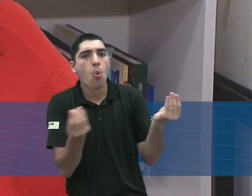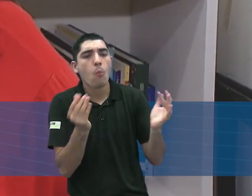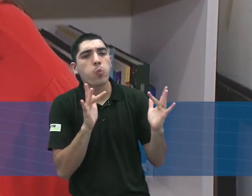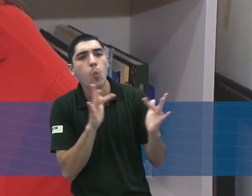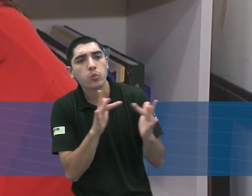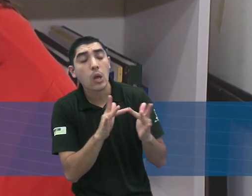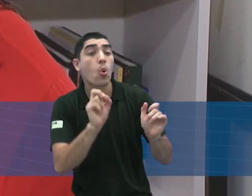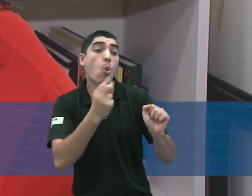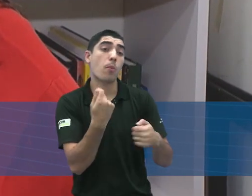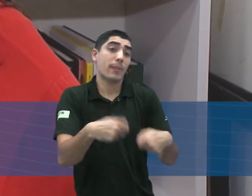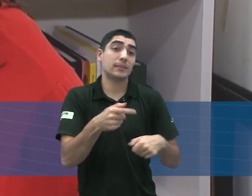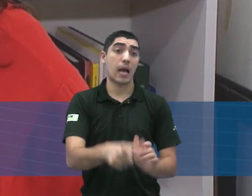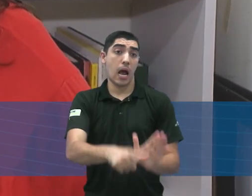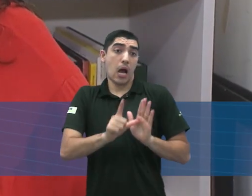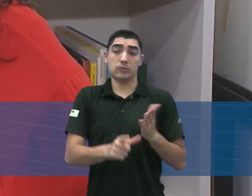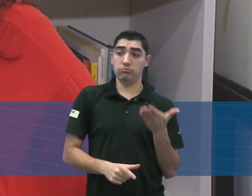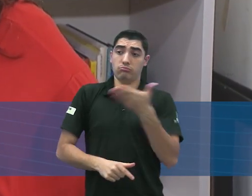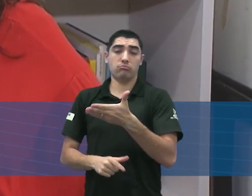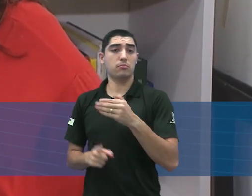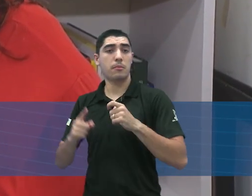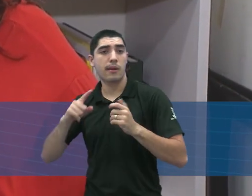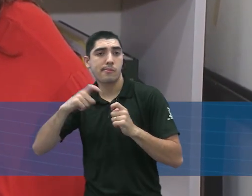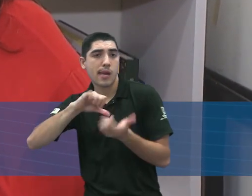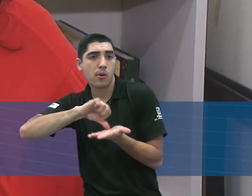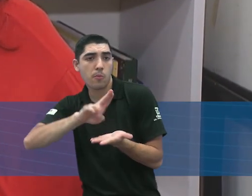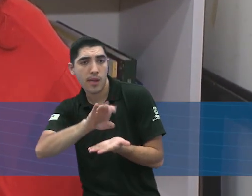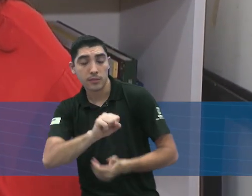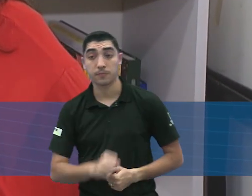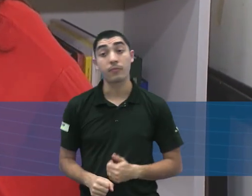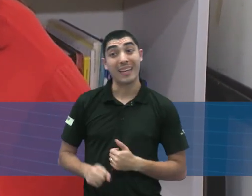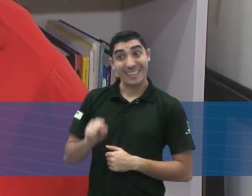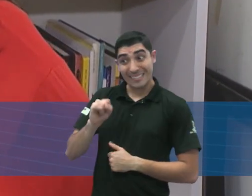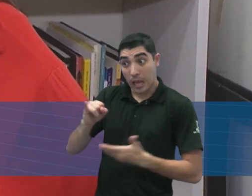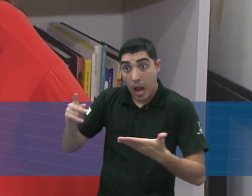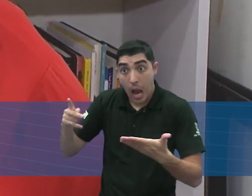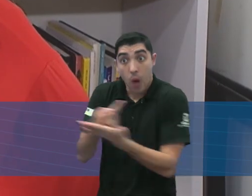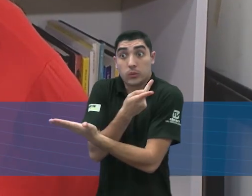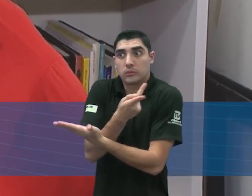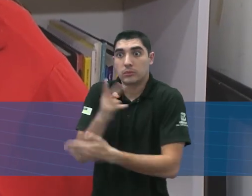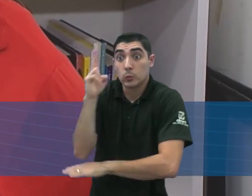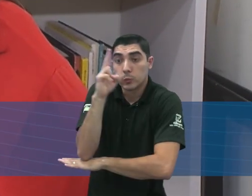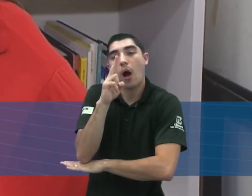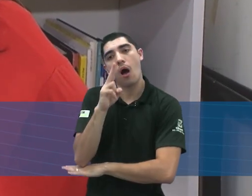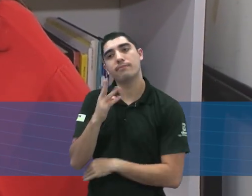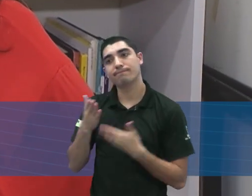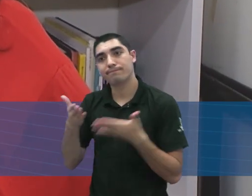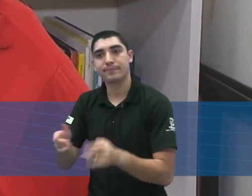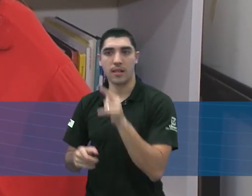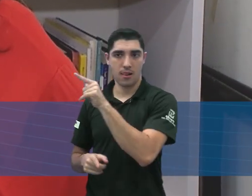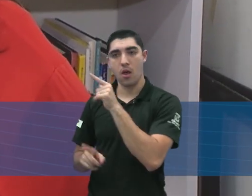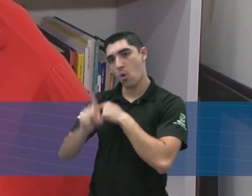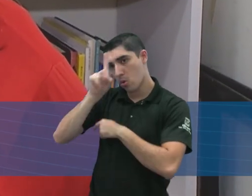realmente ser feito um encaminhamento antes, né, para ser inserido no CAPS? Nos momentos de crise, a unidade de emergência de